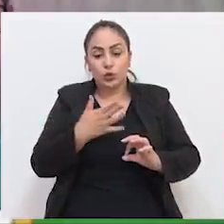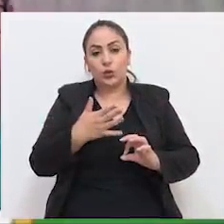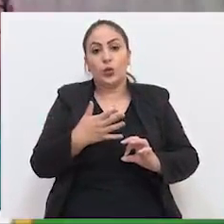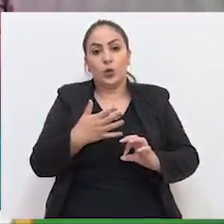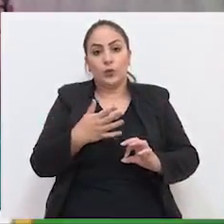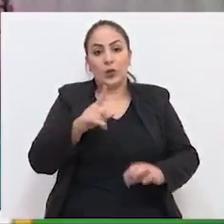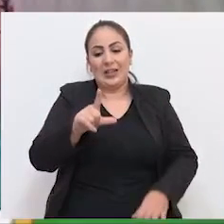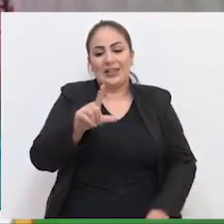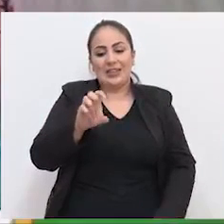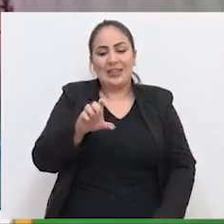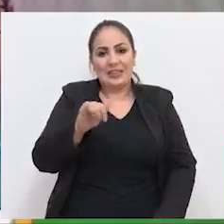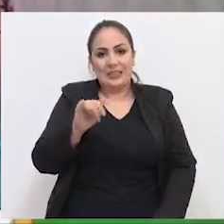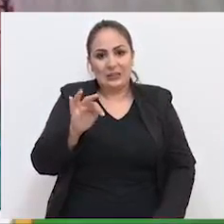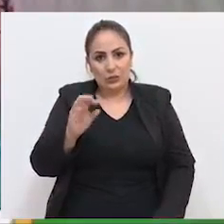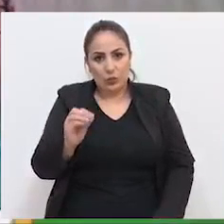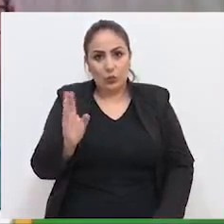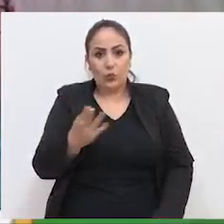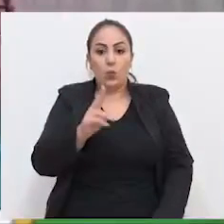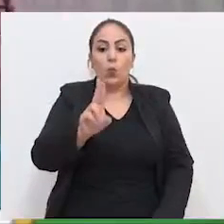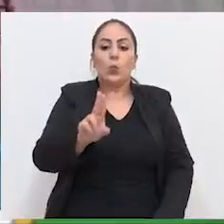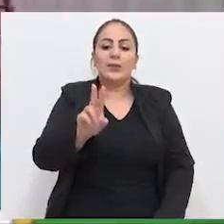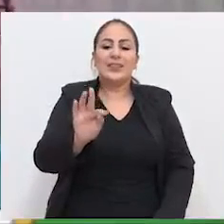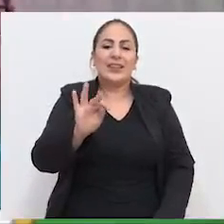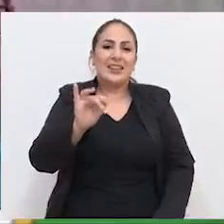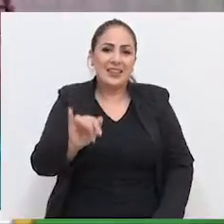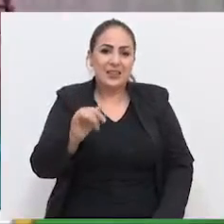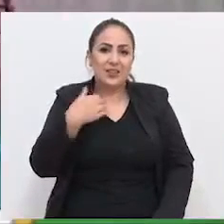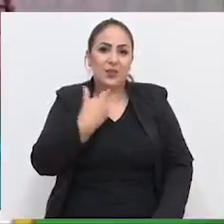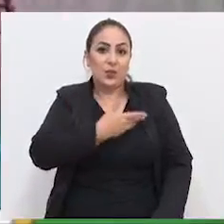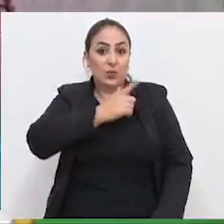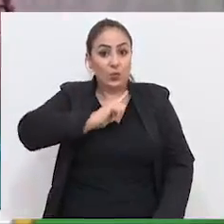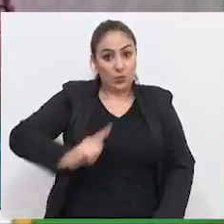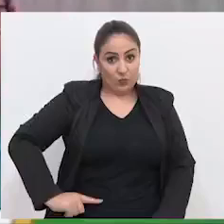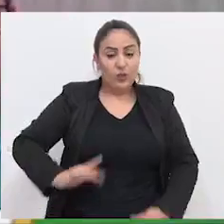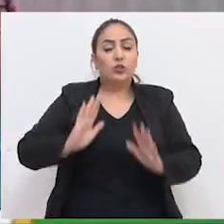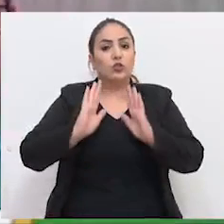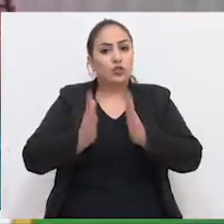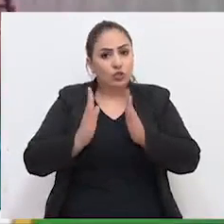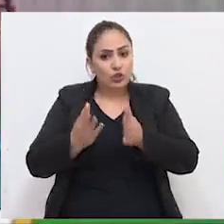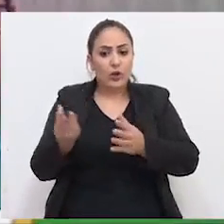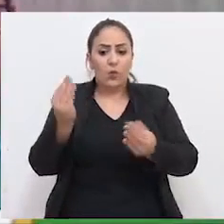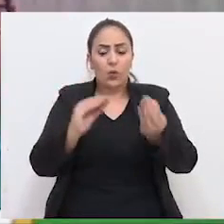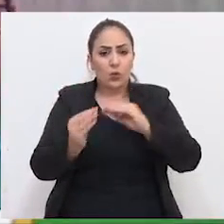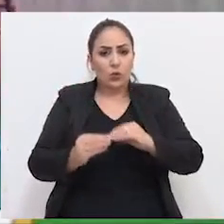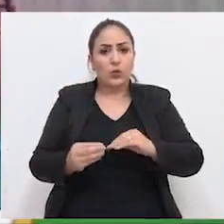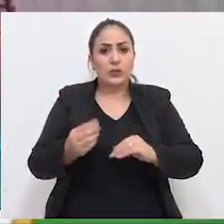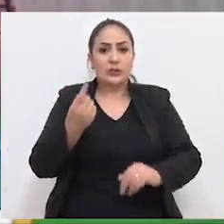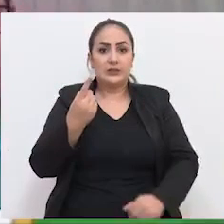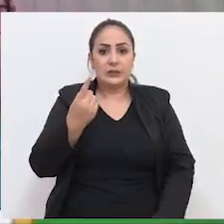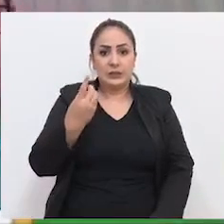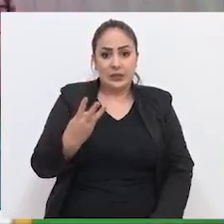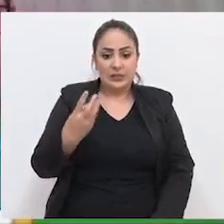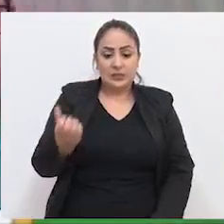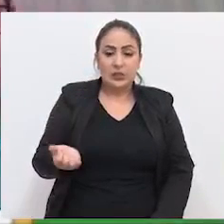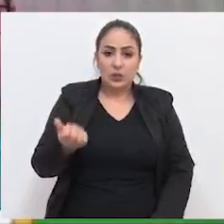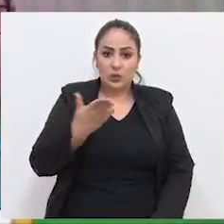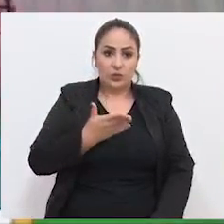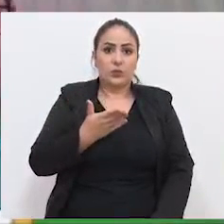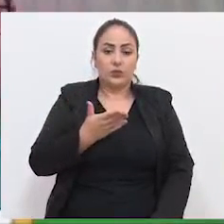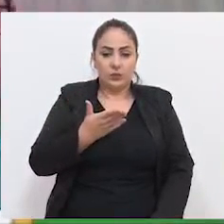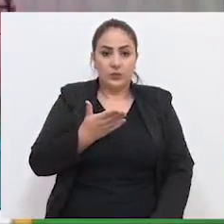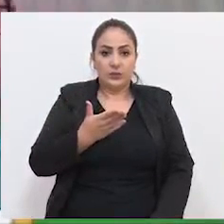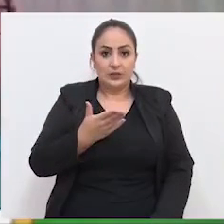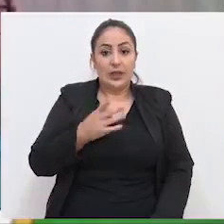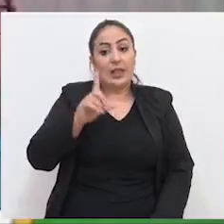novos leitos de UTI para essa região. O nosso governo já instalou 13 novos